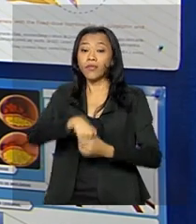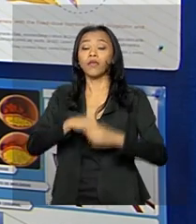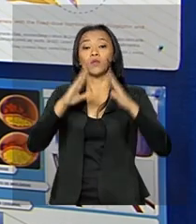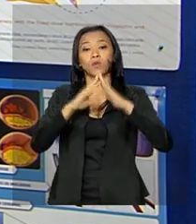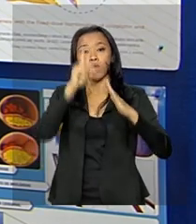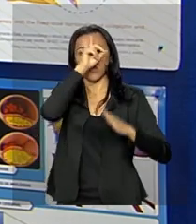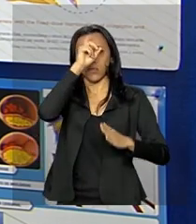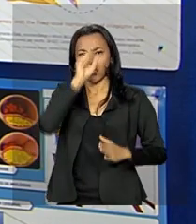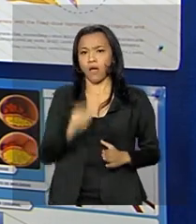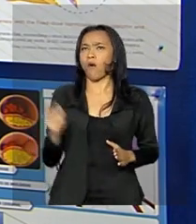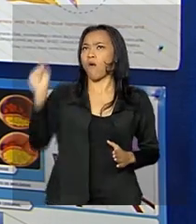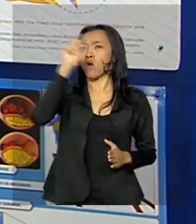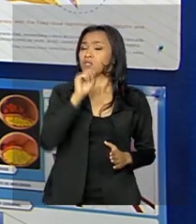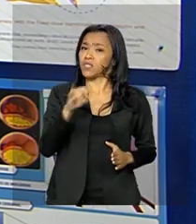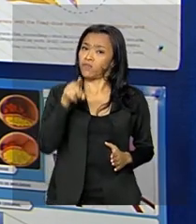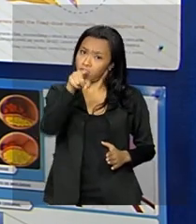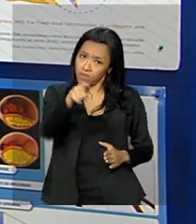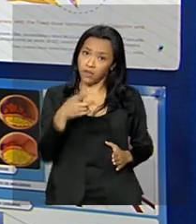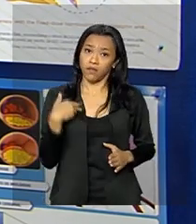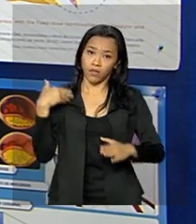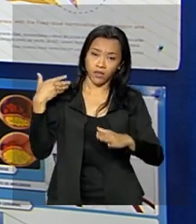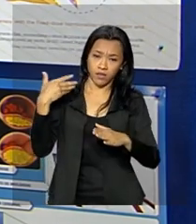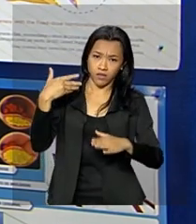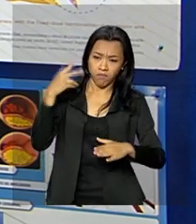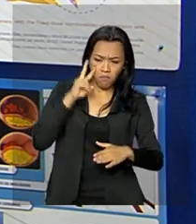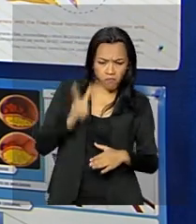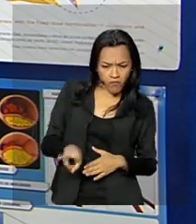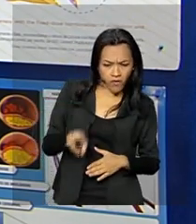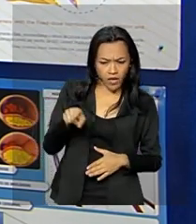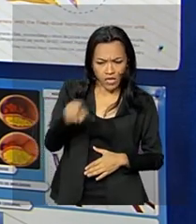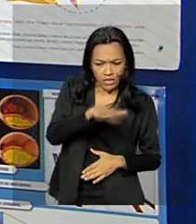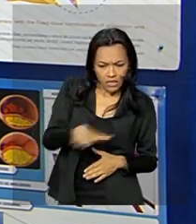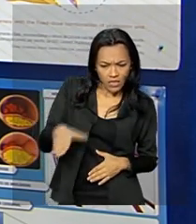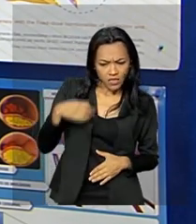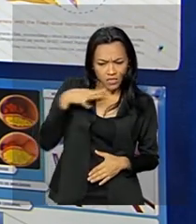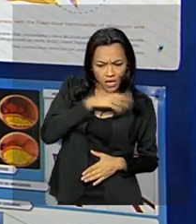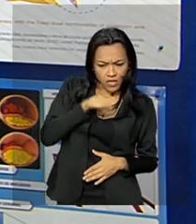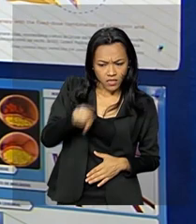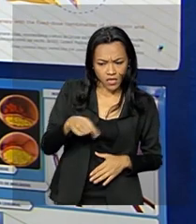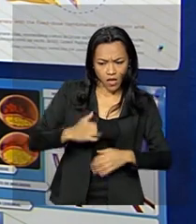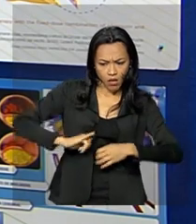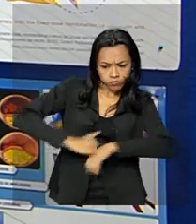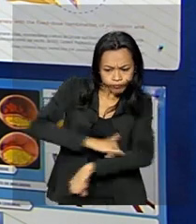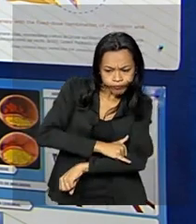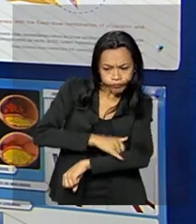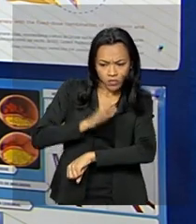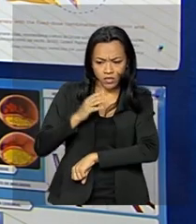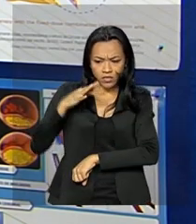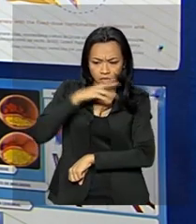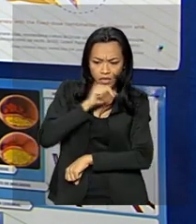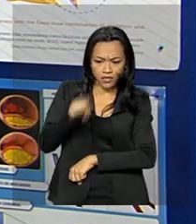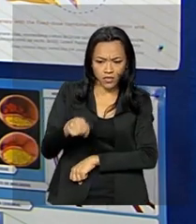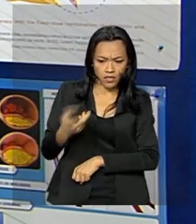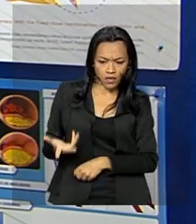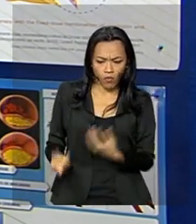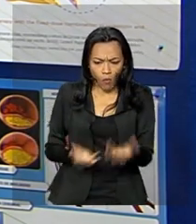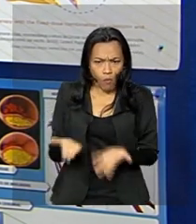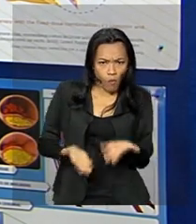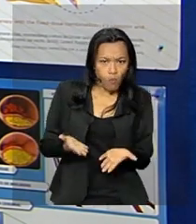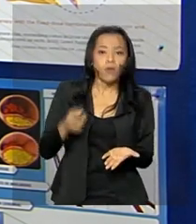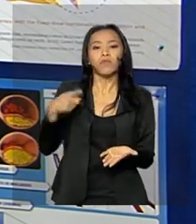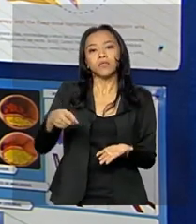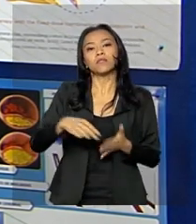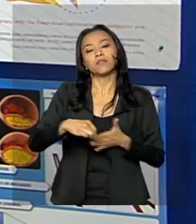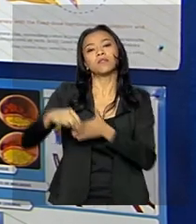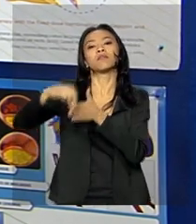se você é um usuário e que está observando suas crianças, será que o meu filho é obeso? Será que o meu filho já está acima do peso? Dirija-se